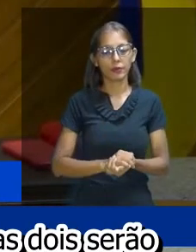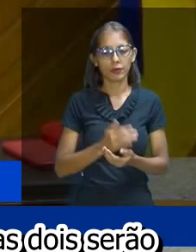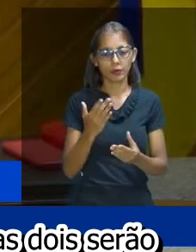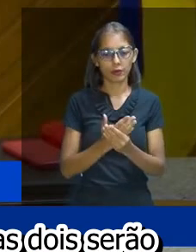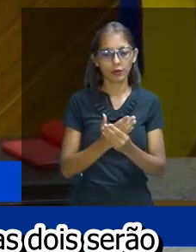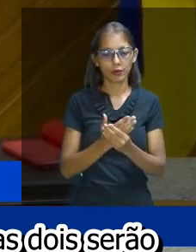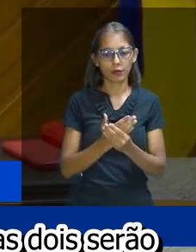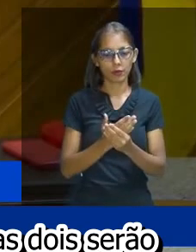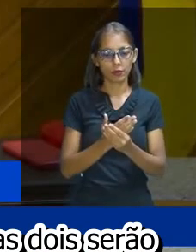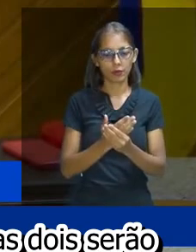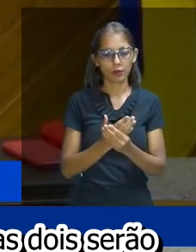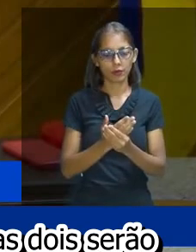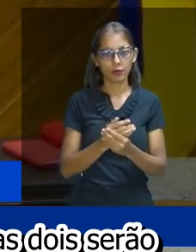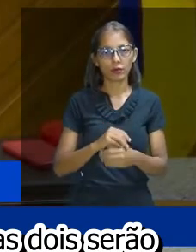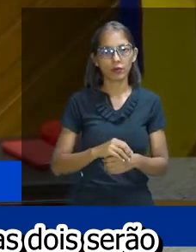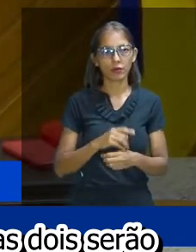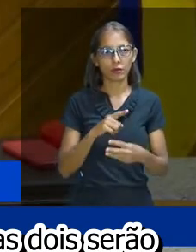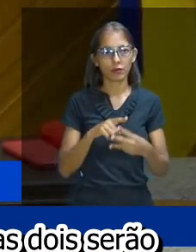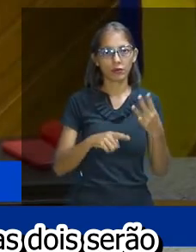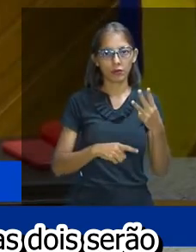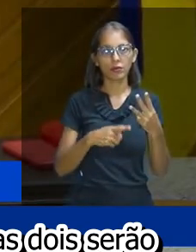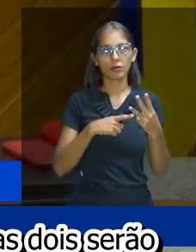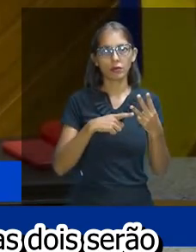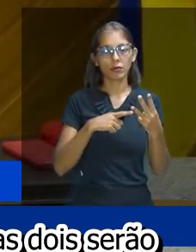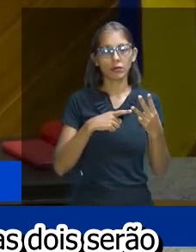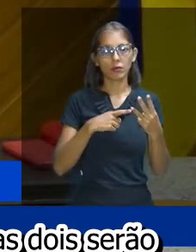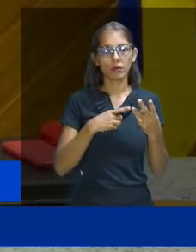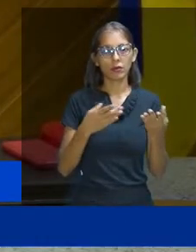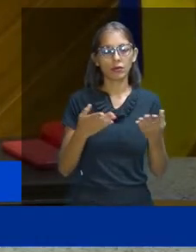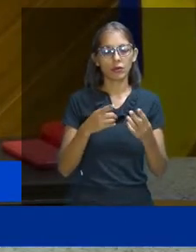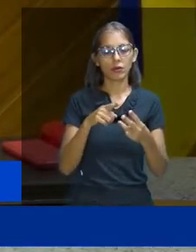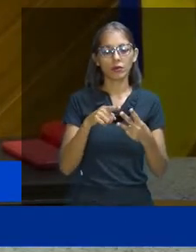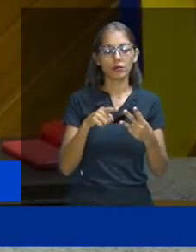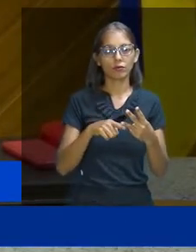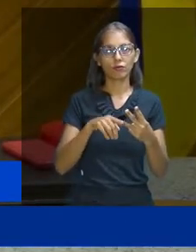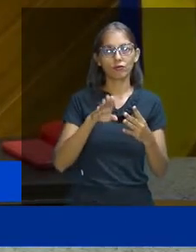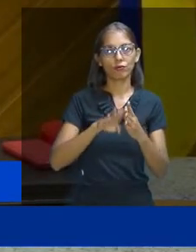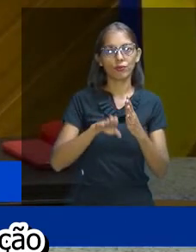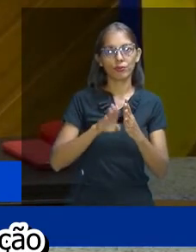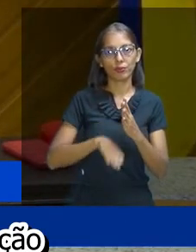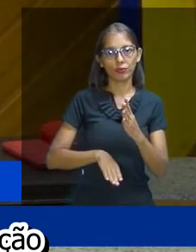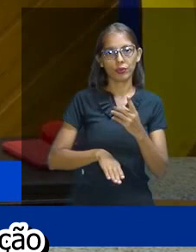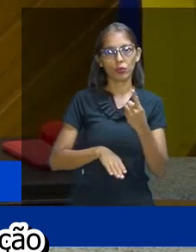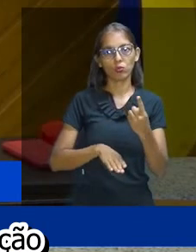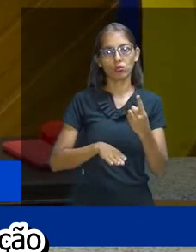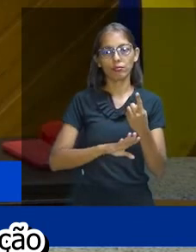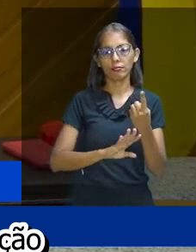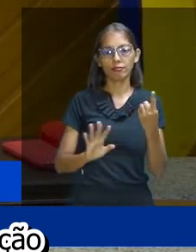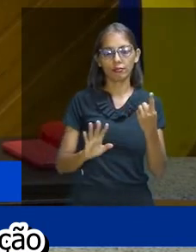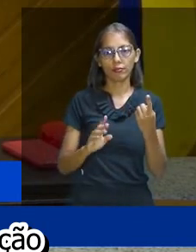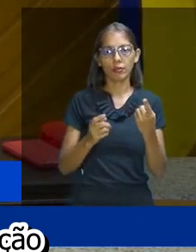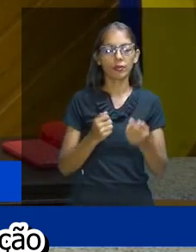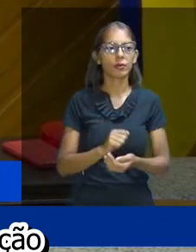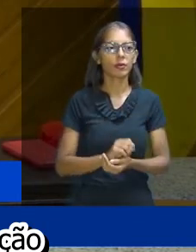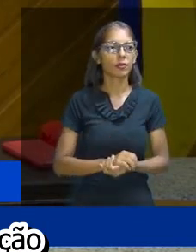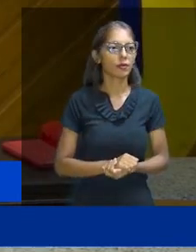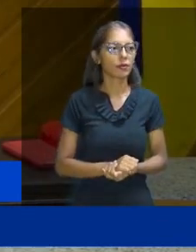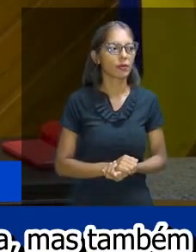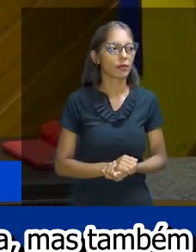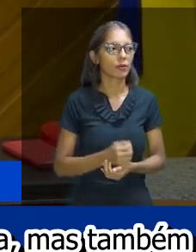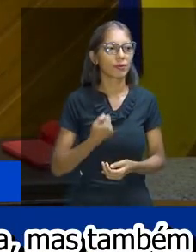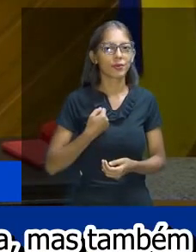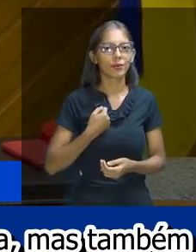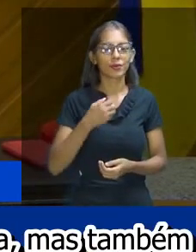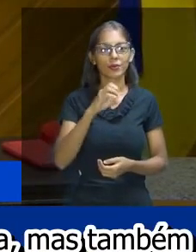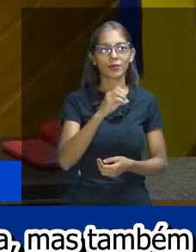pelos julgamentos. Temos 3 julgamentos pautados, mas 2 serão retirados de pauta. O primeiro é o recurso eleitoral na representação